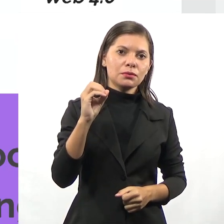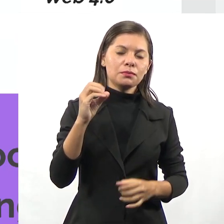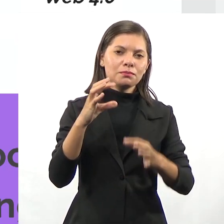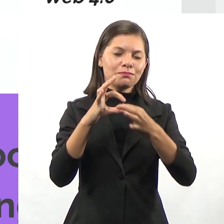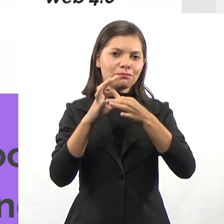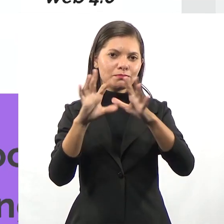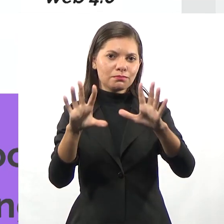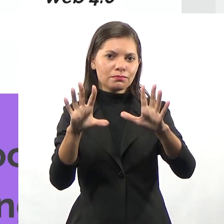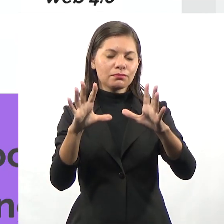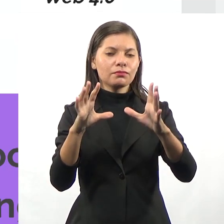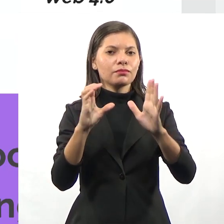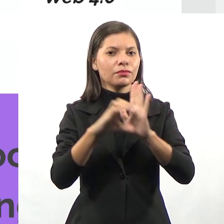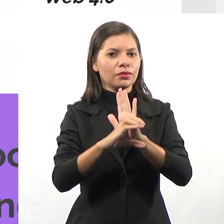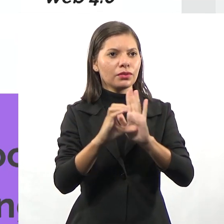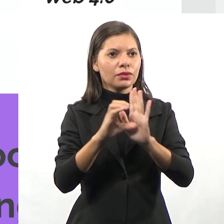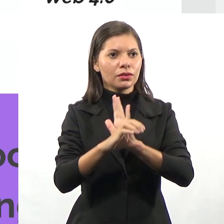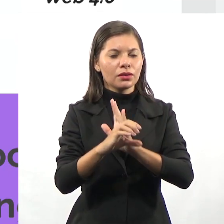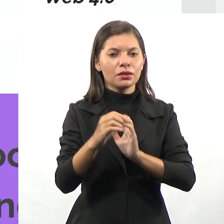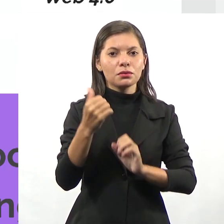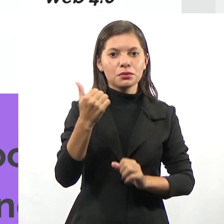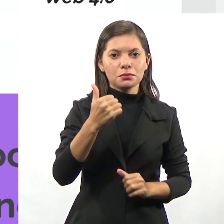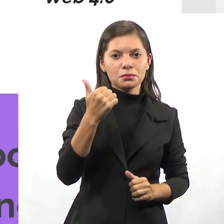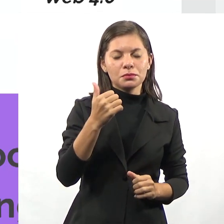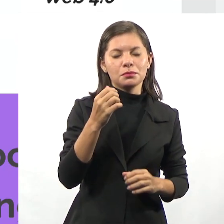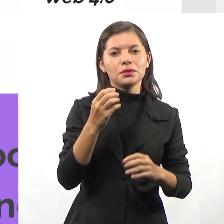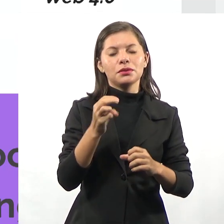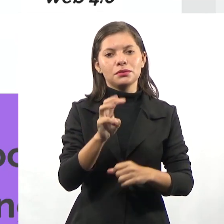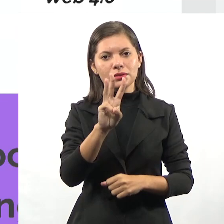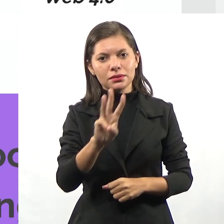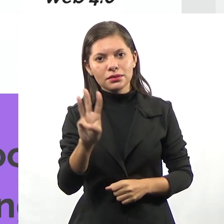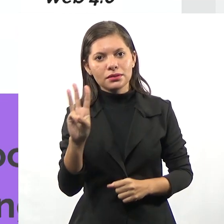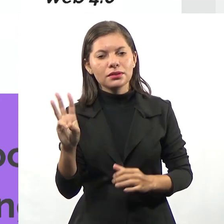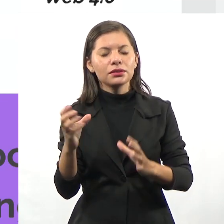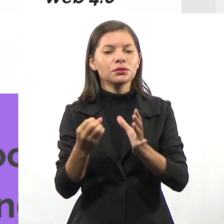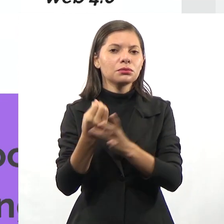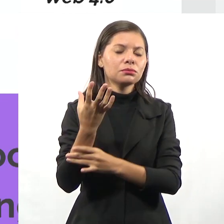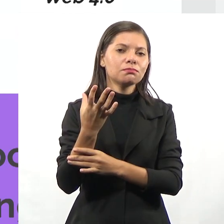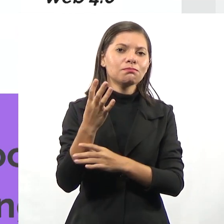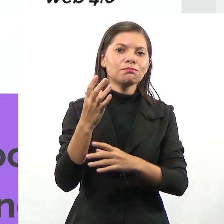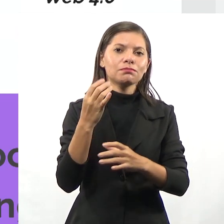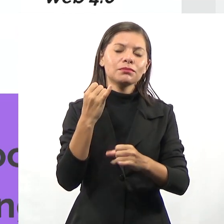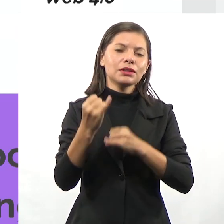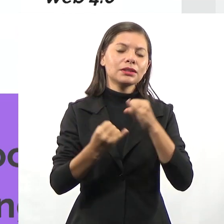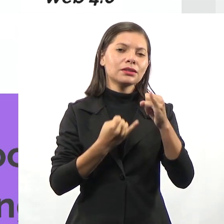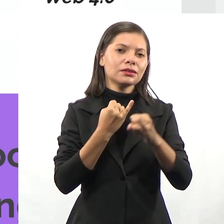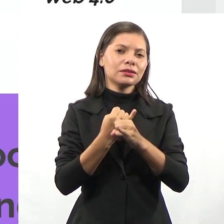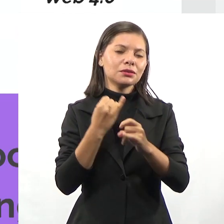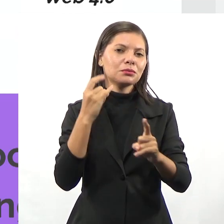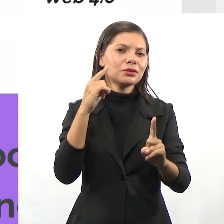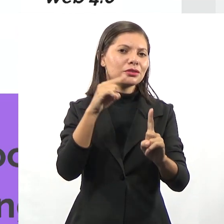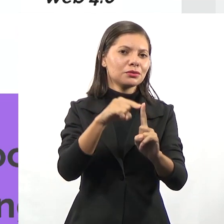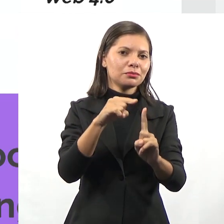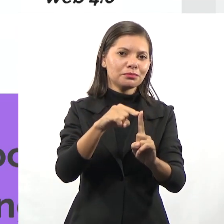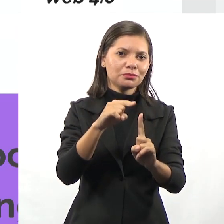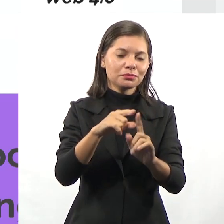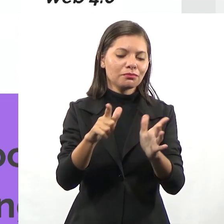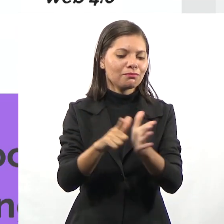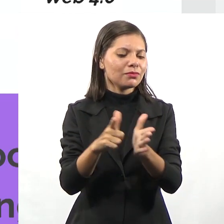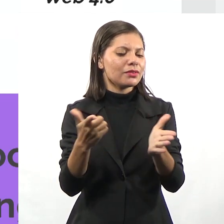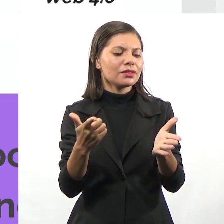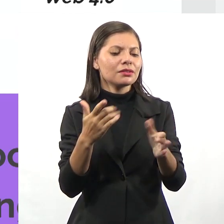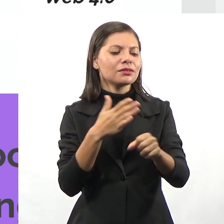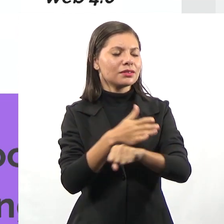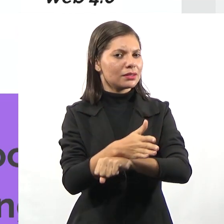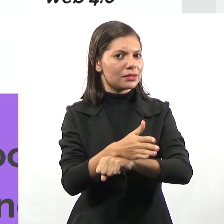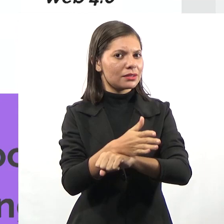disponibilização de conteúdos. Então, os primeiros sites construídos na internet tinha esse objetivo. Olha, uma matéria jornalística para